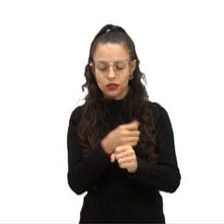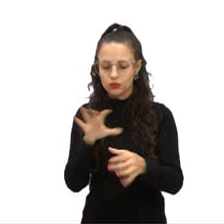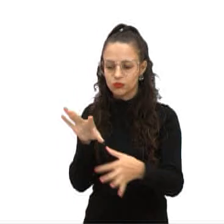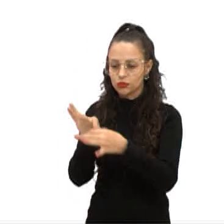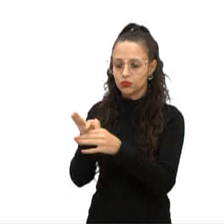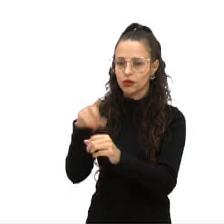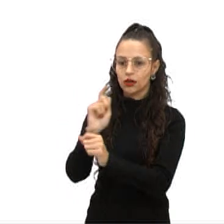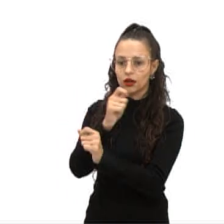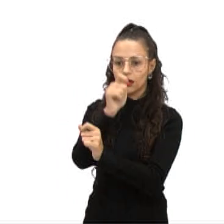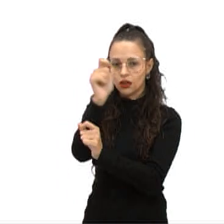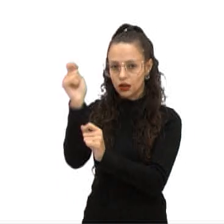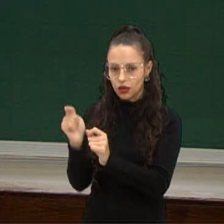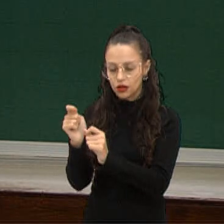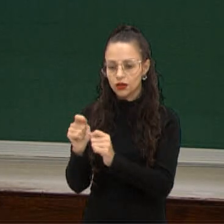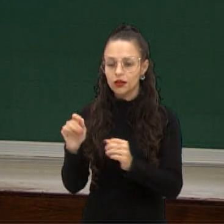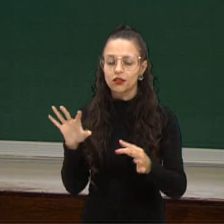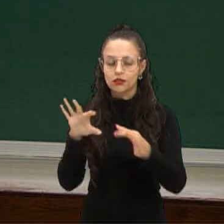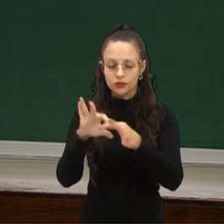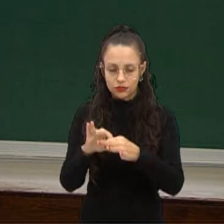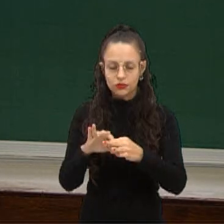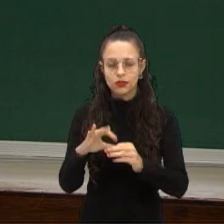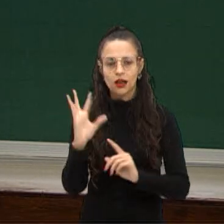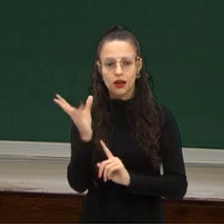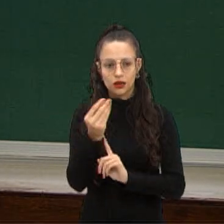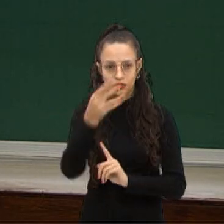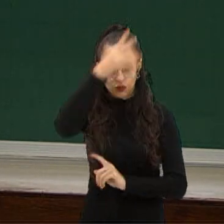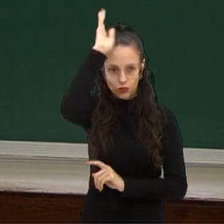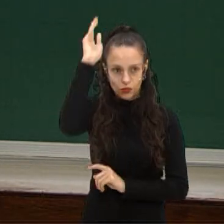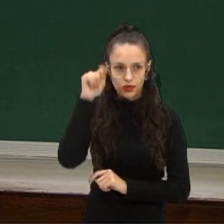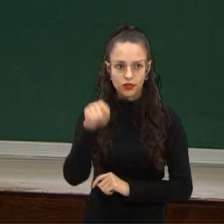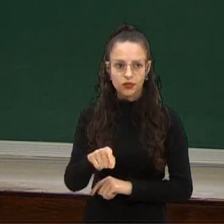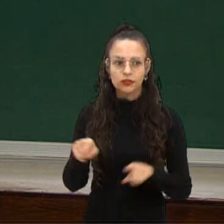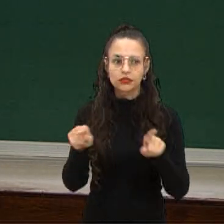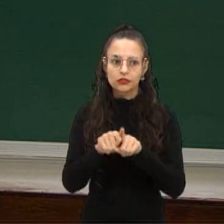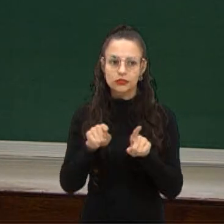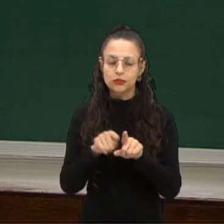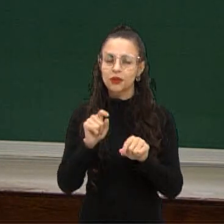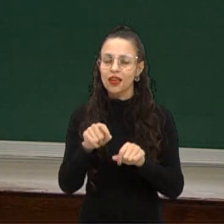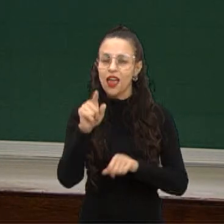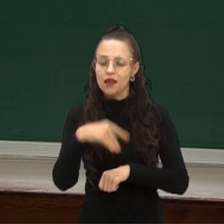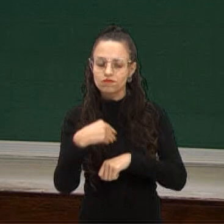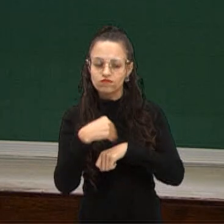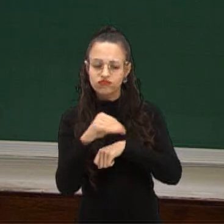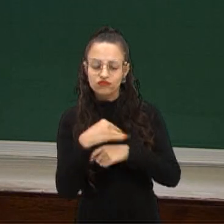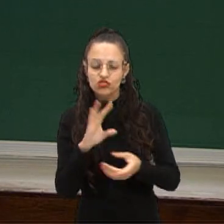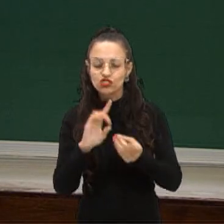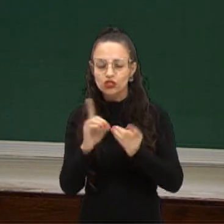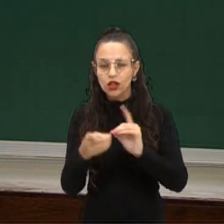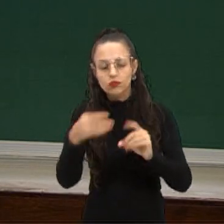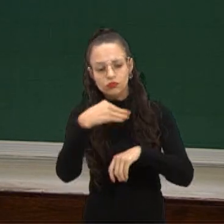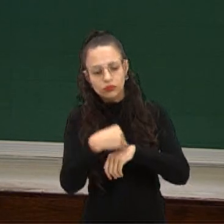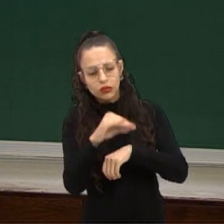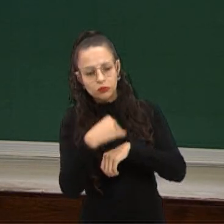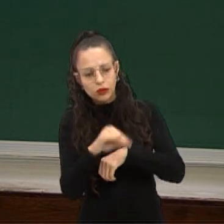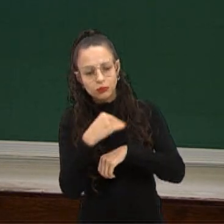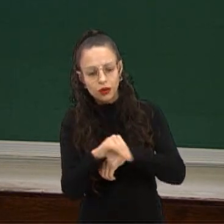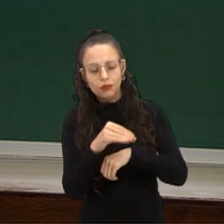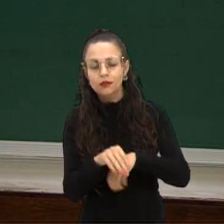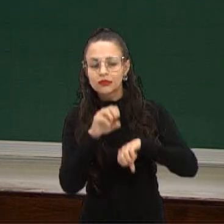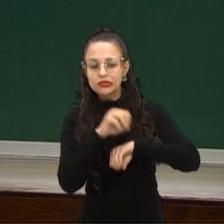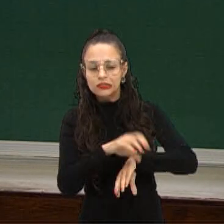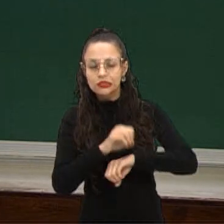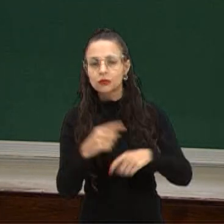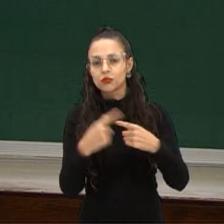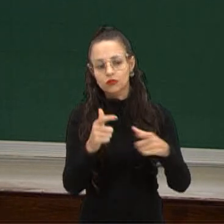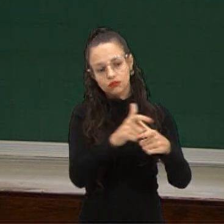arte românica ela é voltada para a arquitetura, né? Além disso, exercia o papel didático, importante numa época que a maioria da população